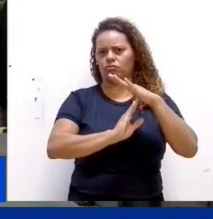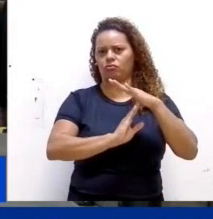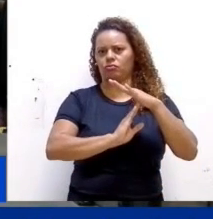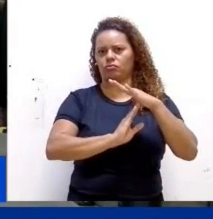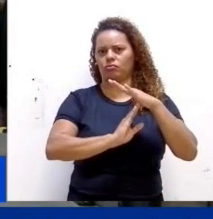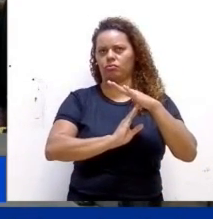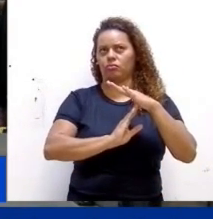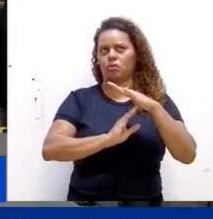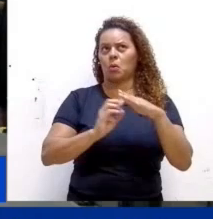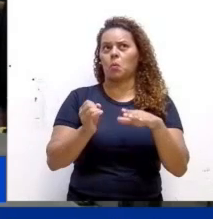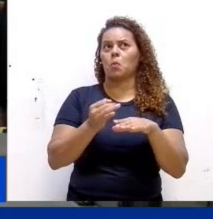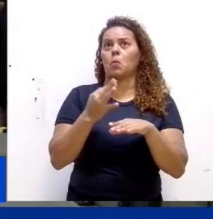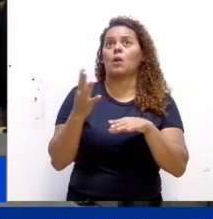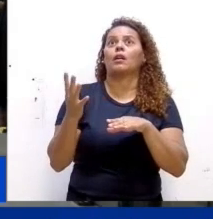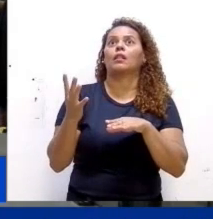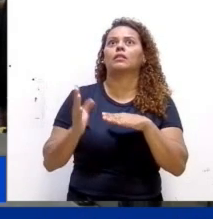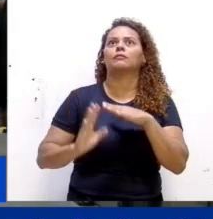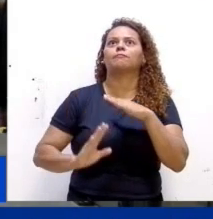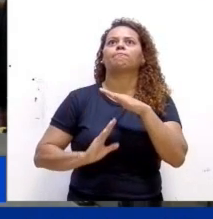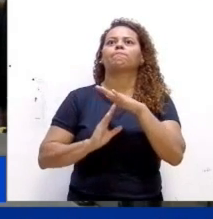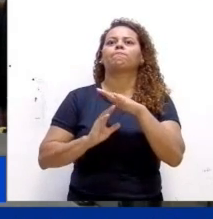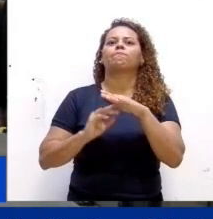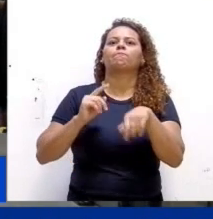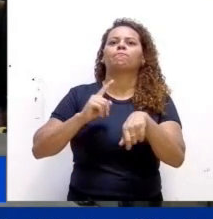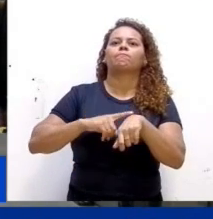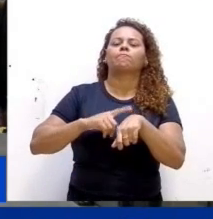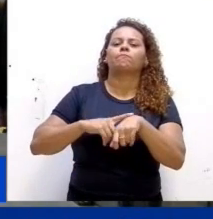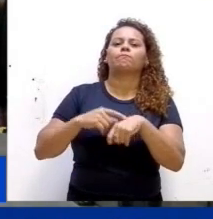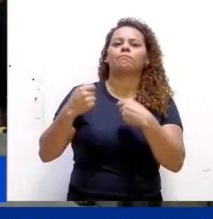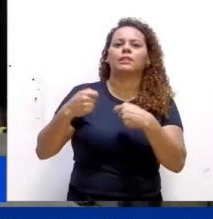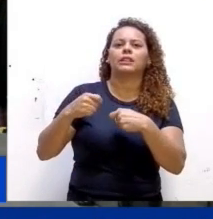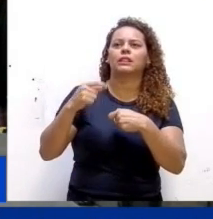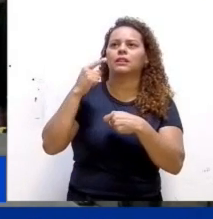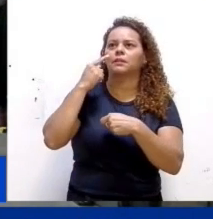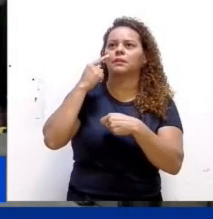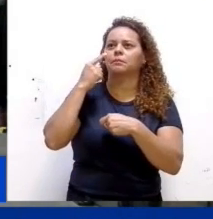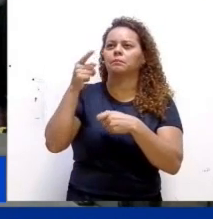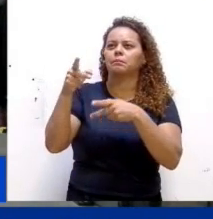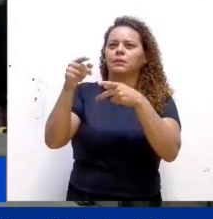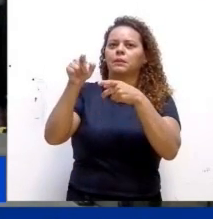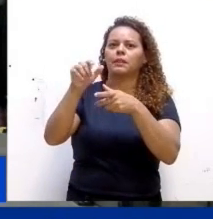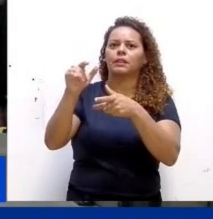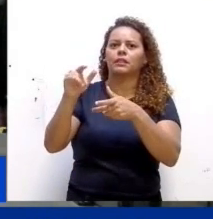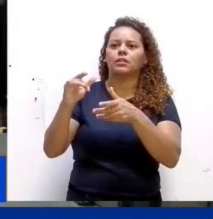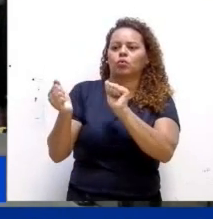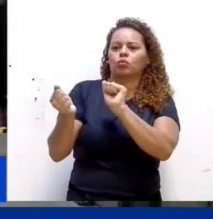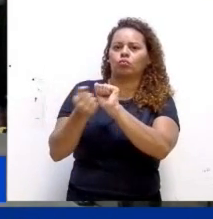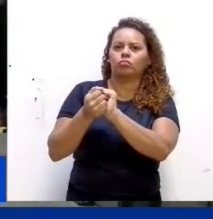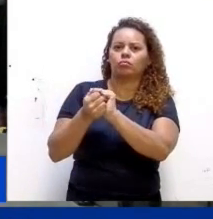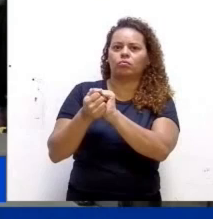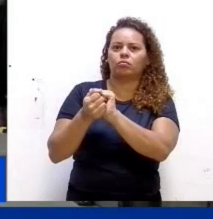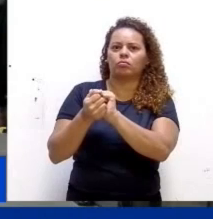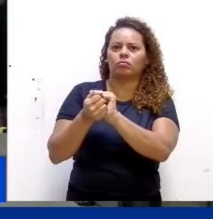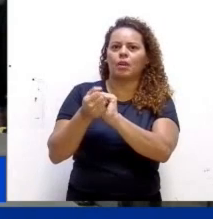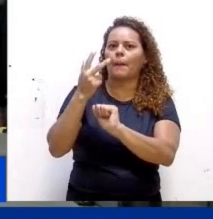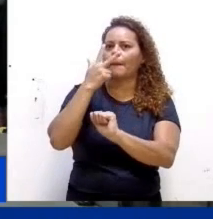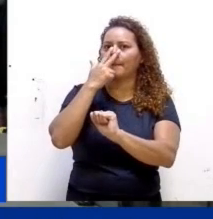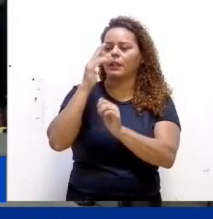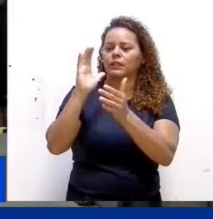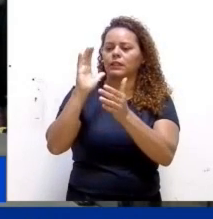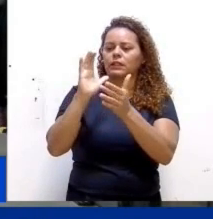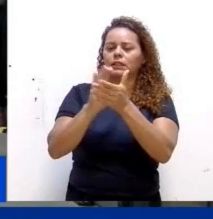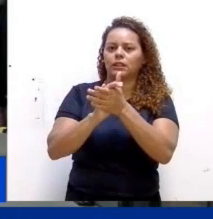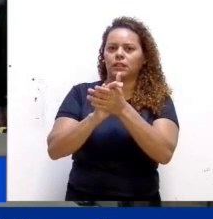tempo estabelecido. Vai depender de algumas características essenciais. Se